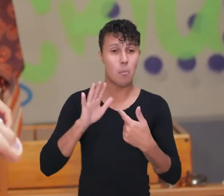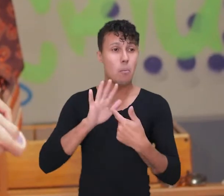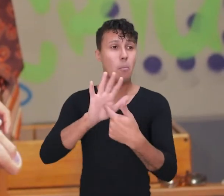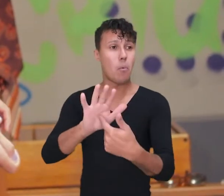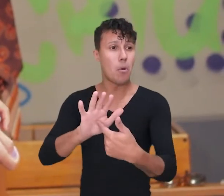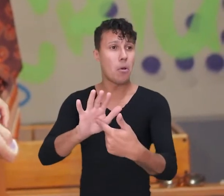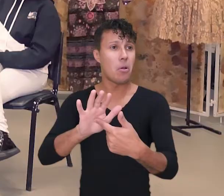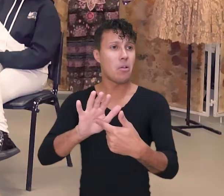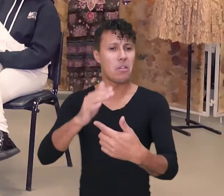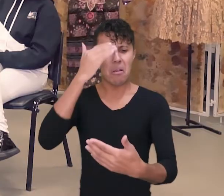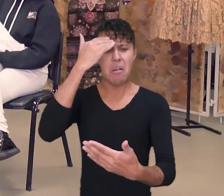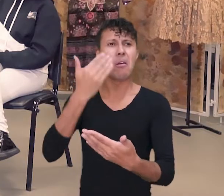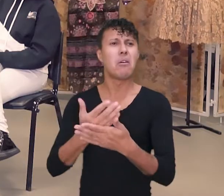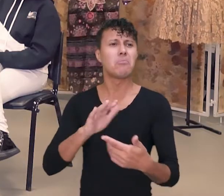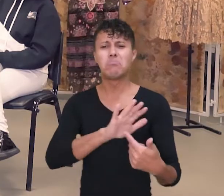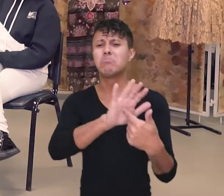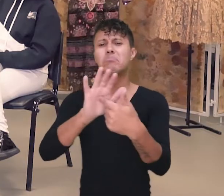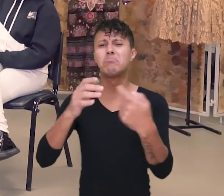você acredita,